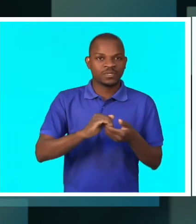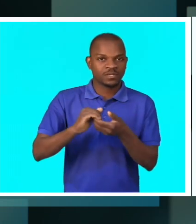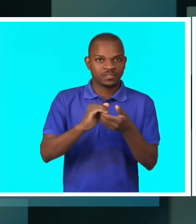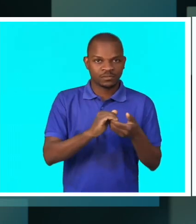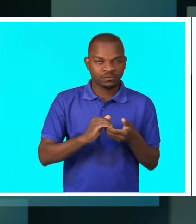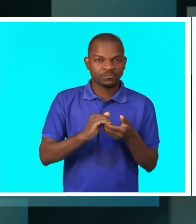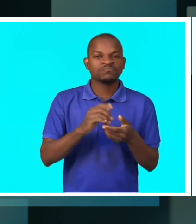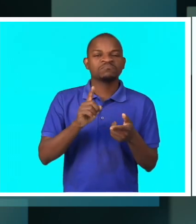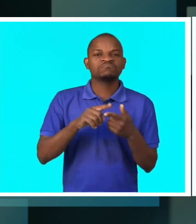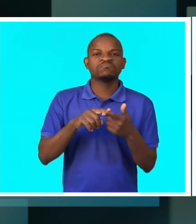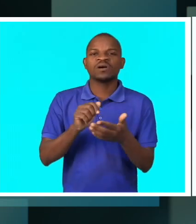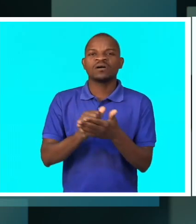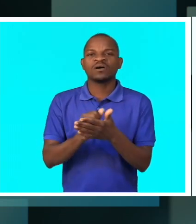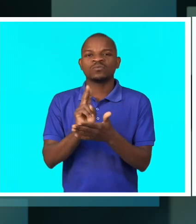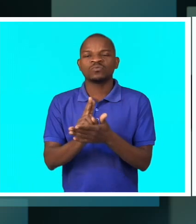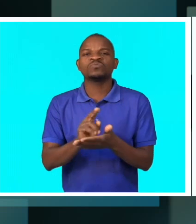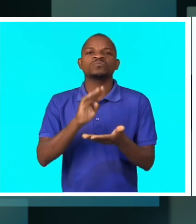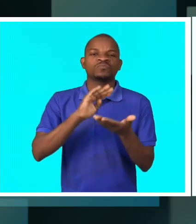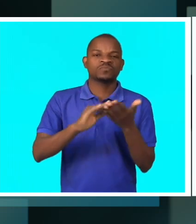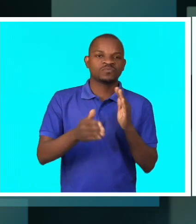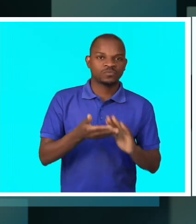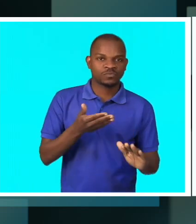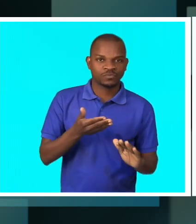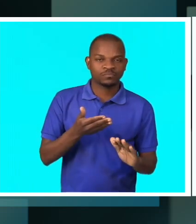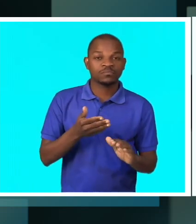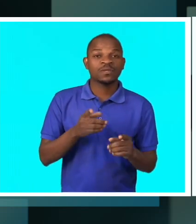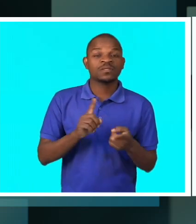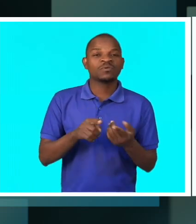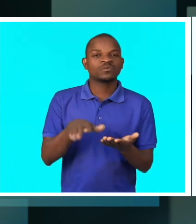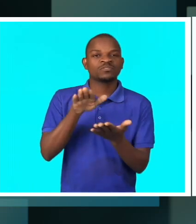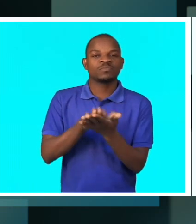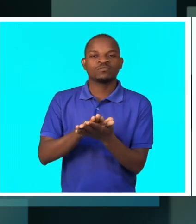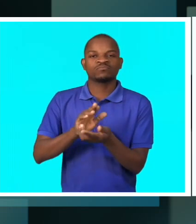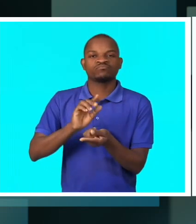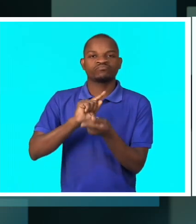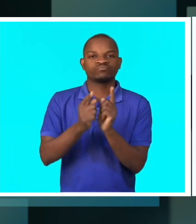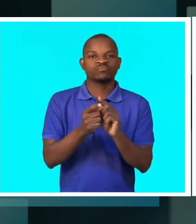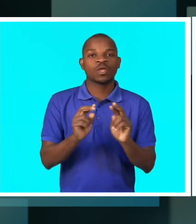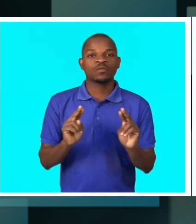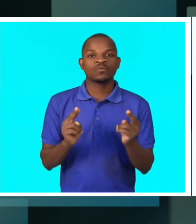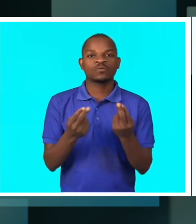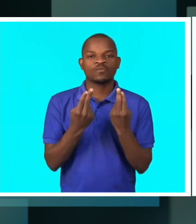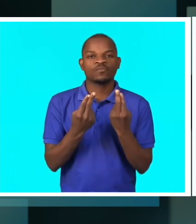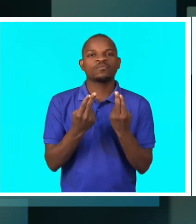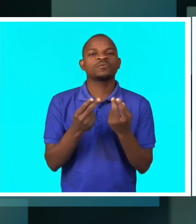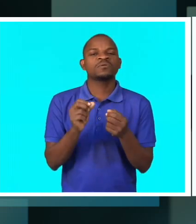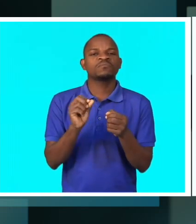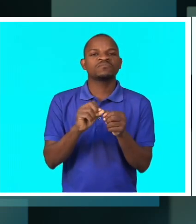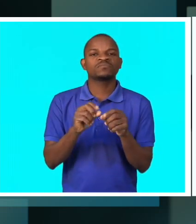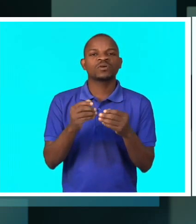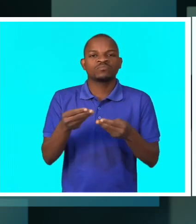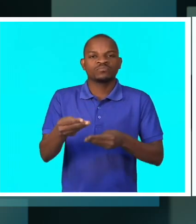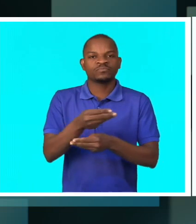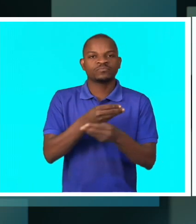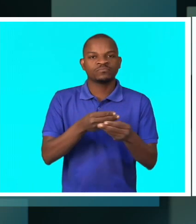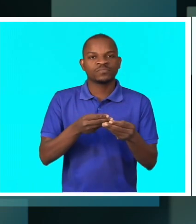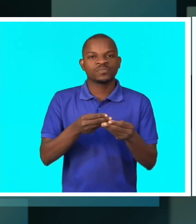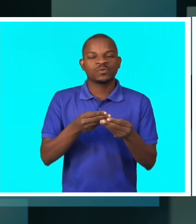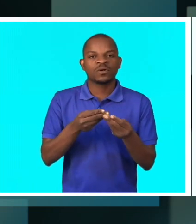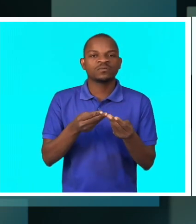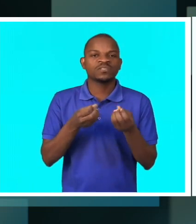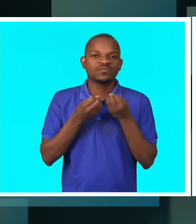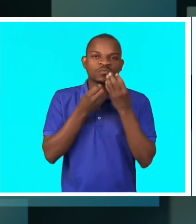parceiros, tanto como alguns alunos, tanto como alguns professores. Então é um espaço novo que acabamos tendo como dado adquirido para podermos